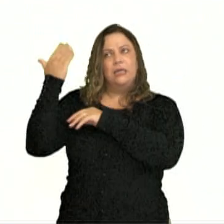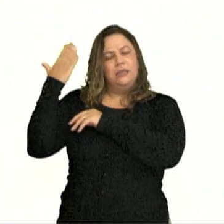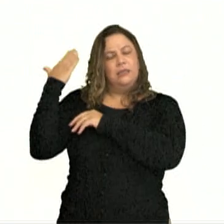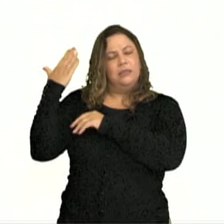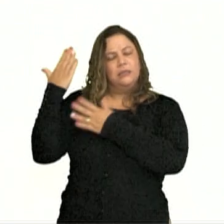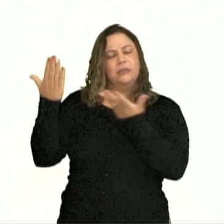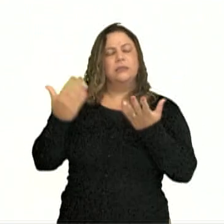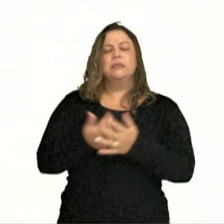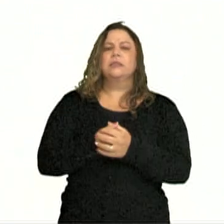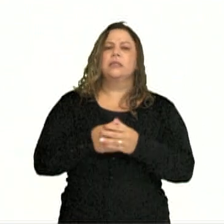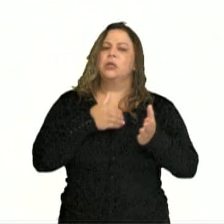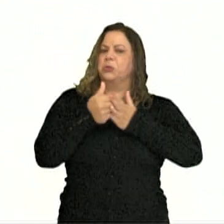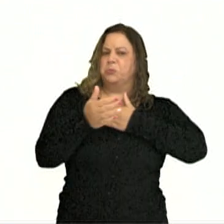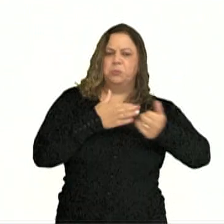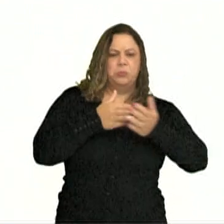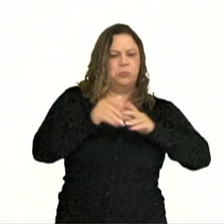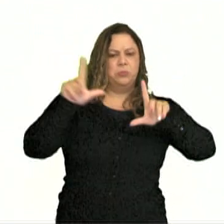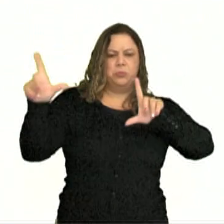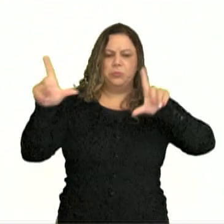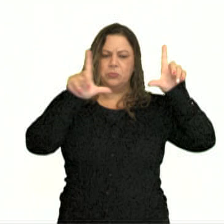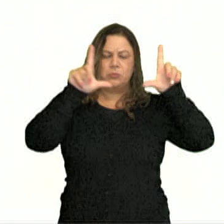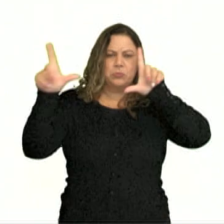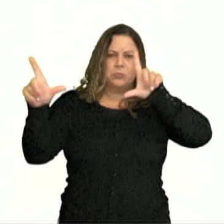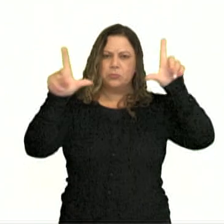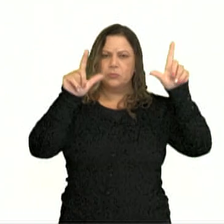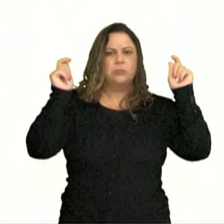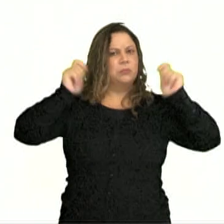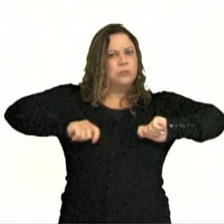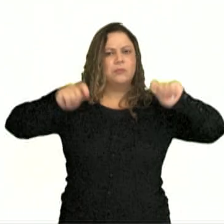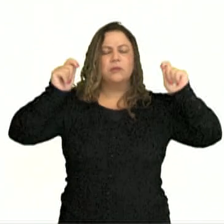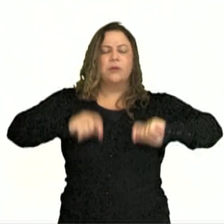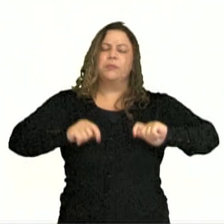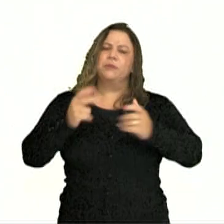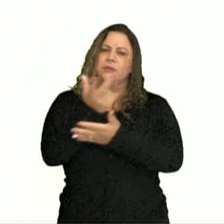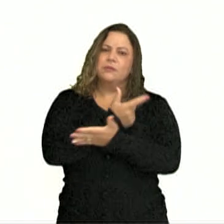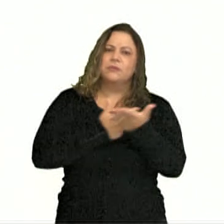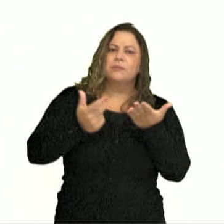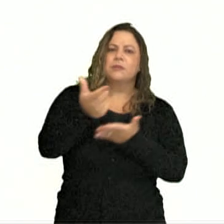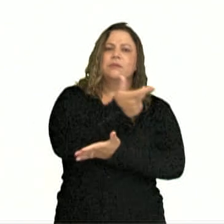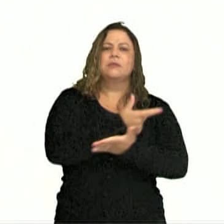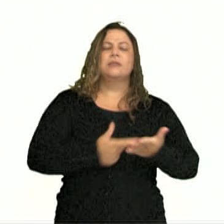fotografia, todo e qualquer retrato era possível, só era possível por meio do desenho.